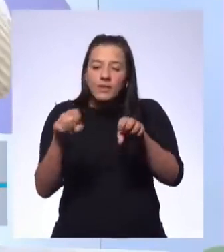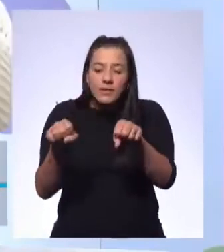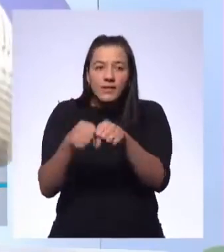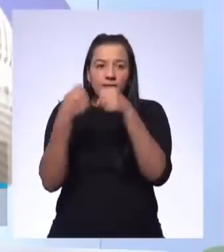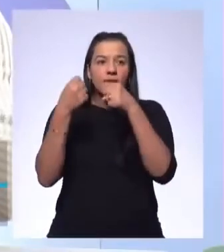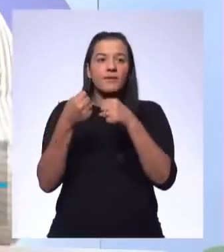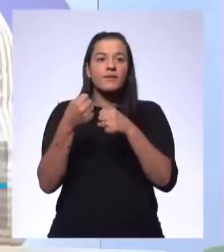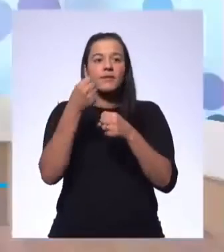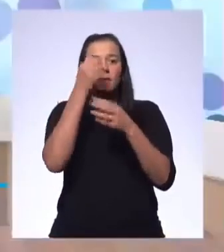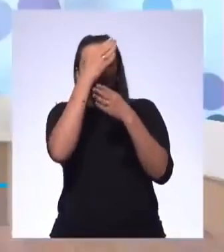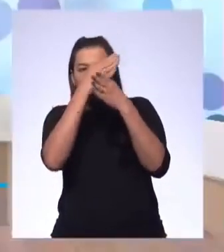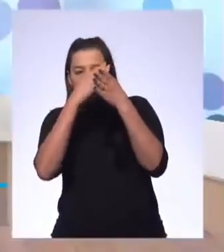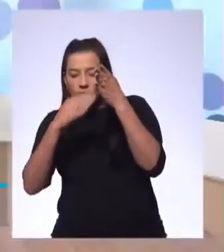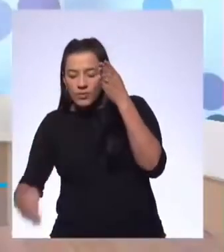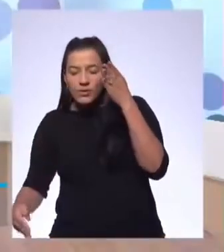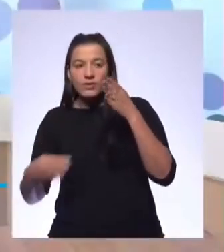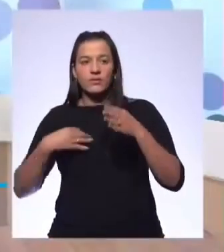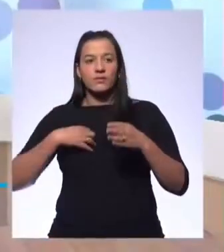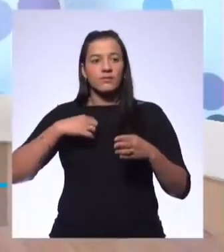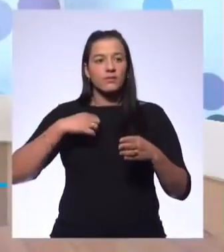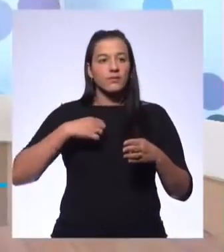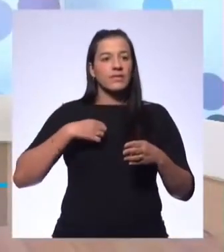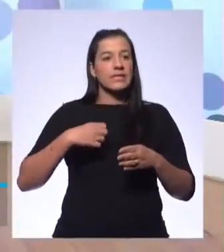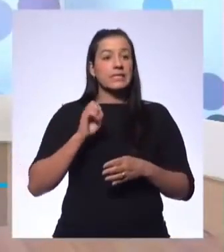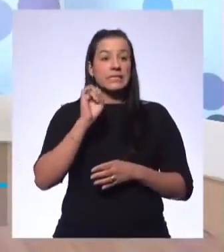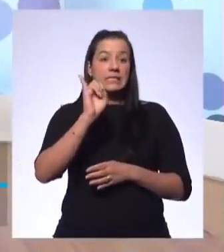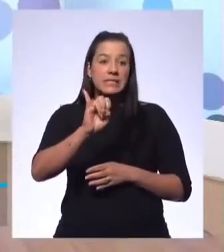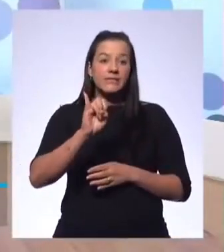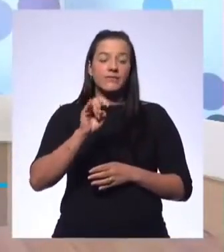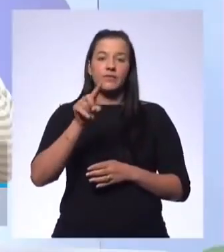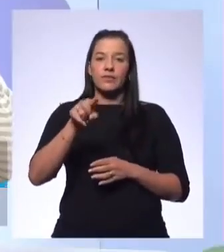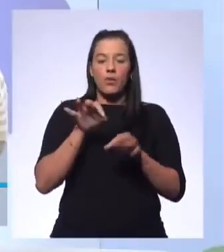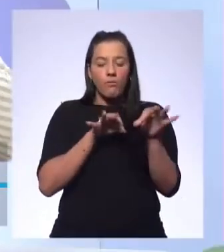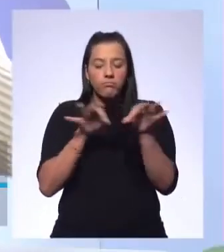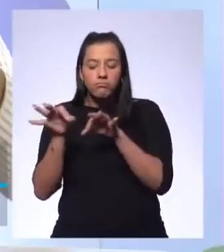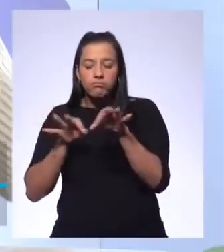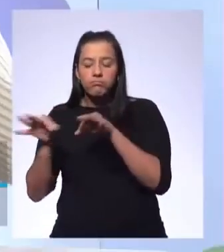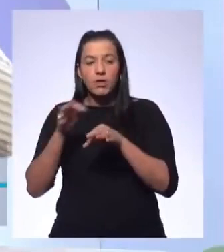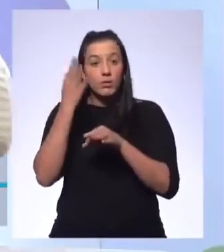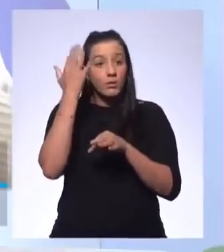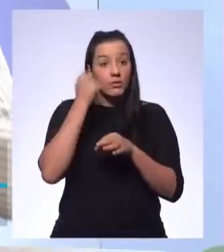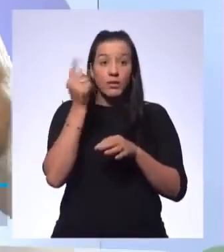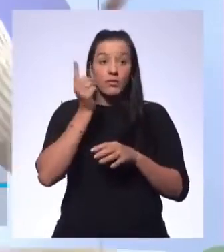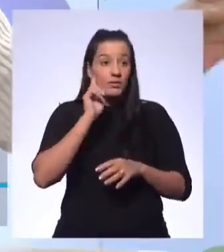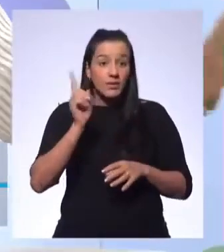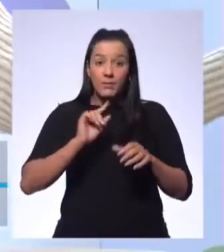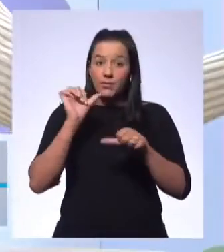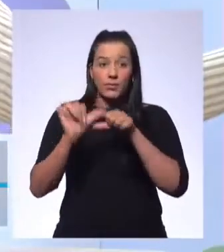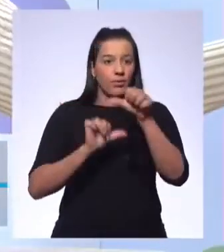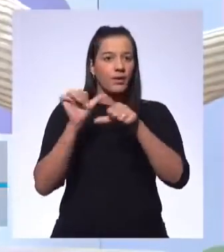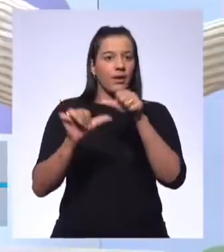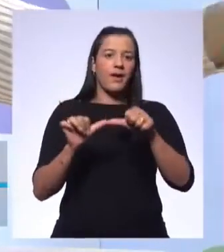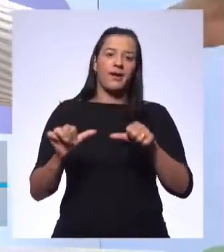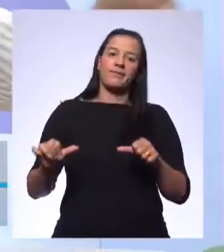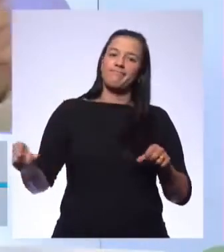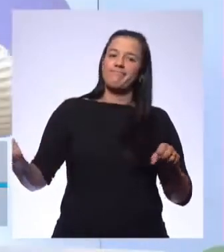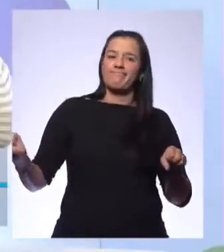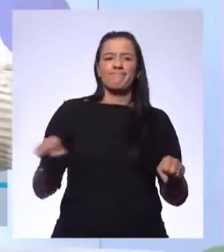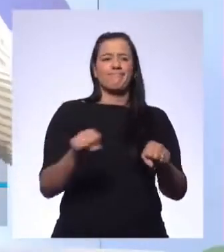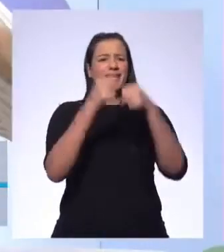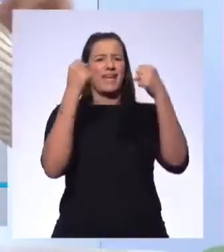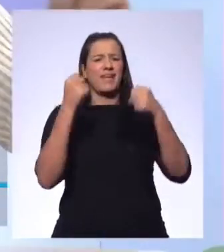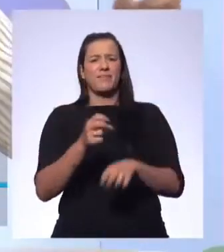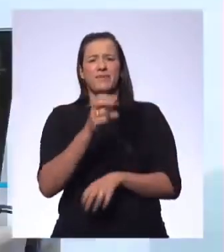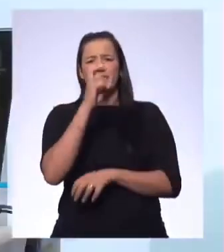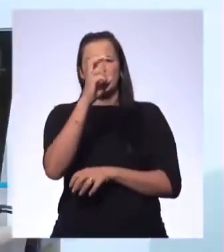dá um risco no tecido, se você não operar corretamente, não souber trocar a agulha, você quebra mais de